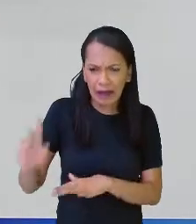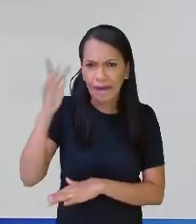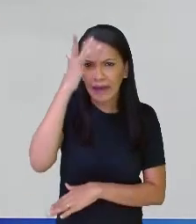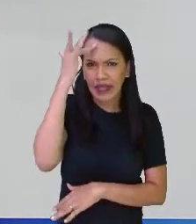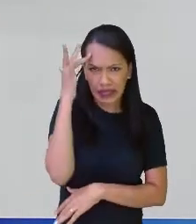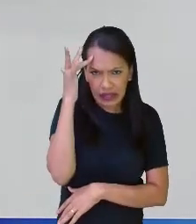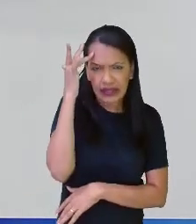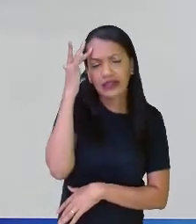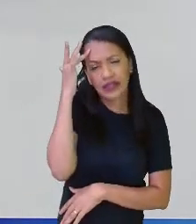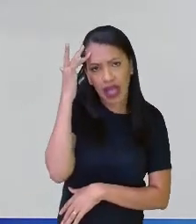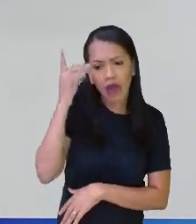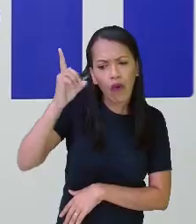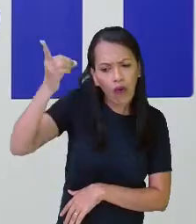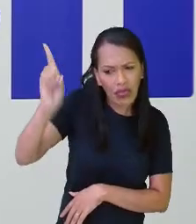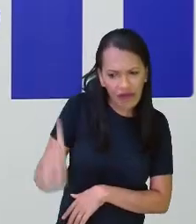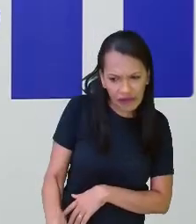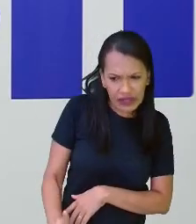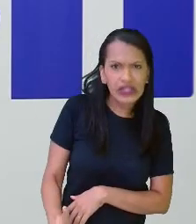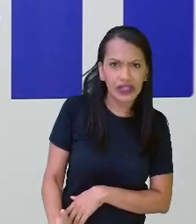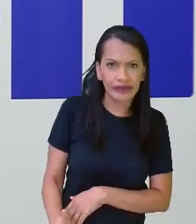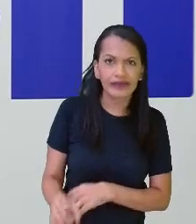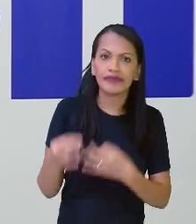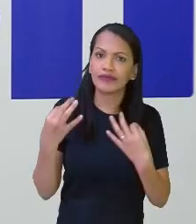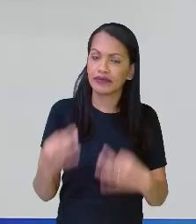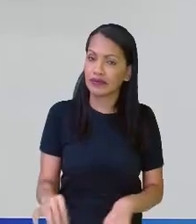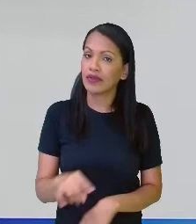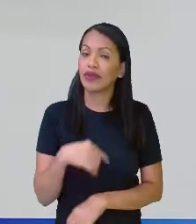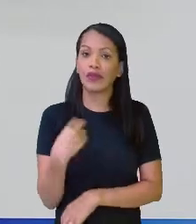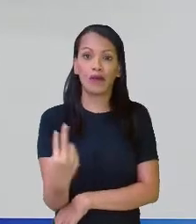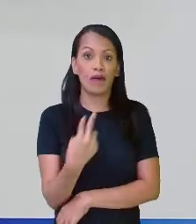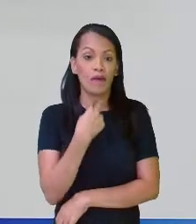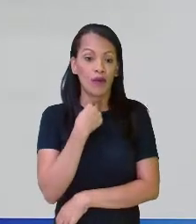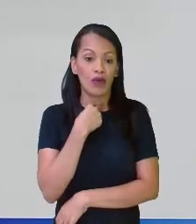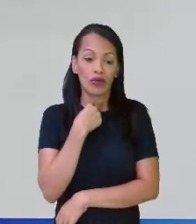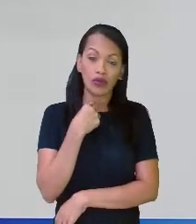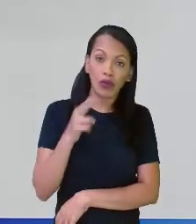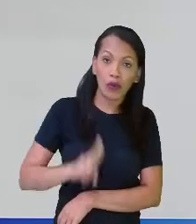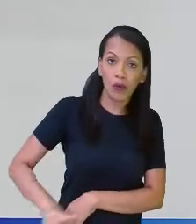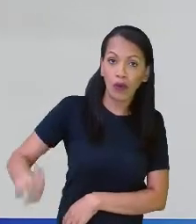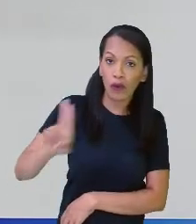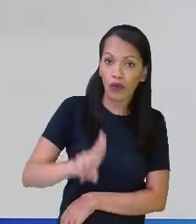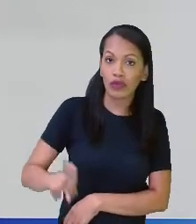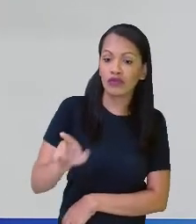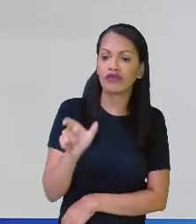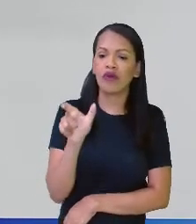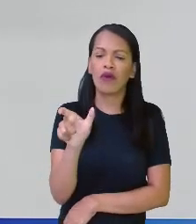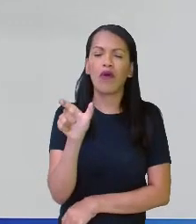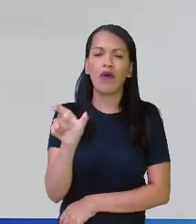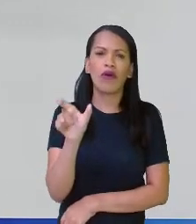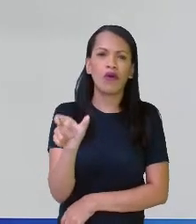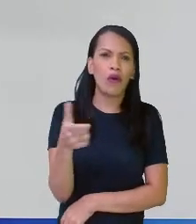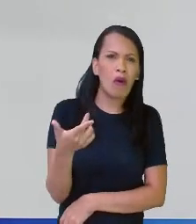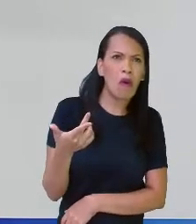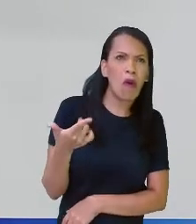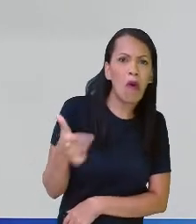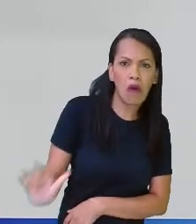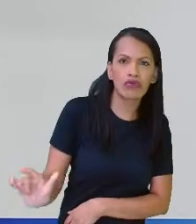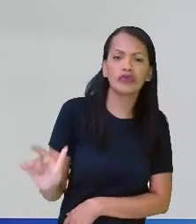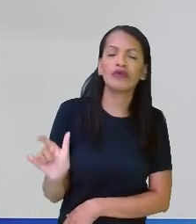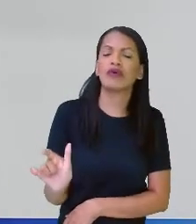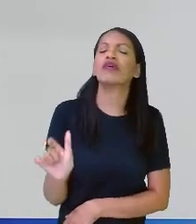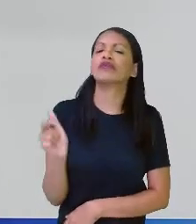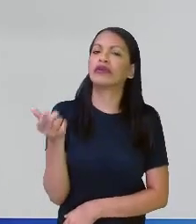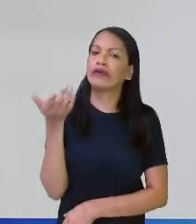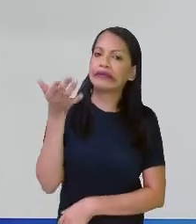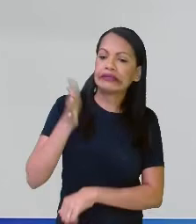com Deficiência, não é? Isso mesmo, é isso aí. Porque a gente não pode estar utilizando termos pejorativos para falar com essas pessoas,